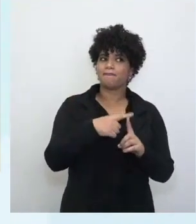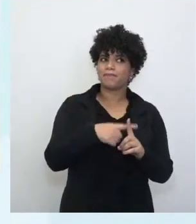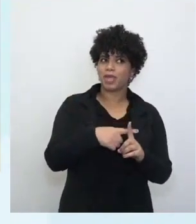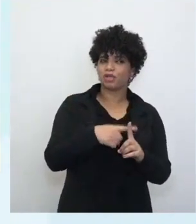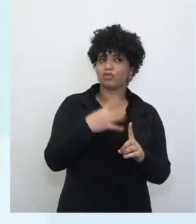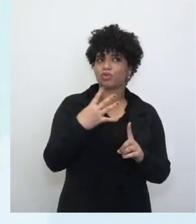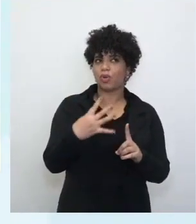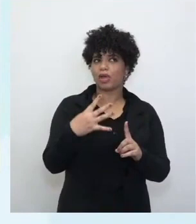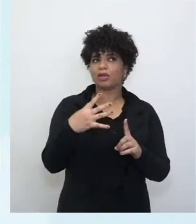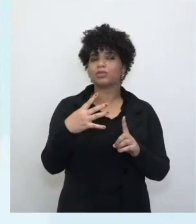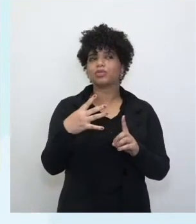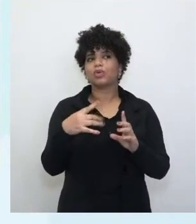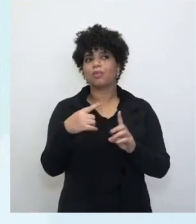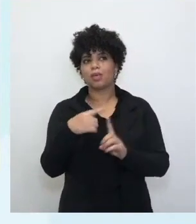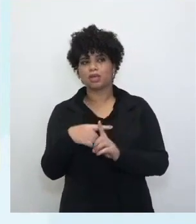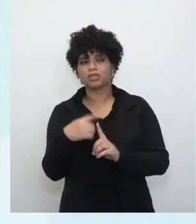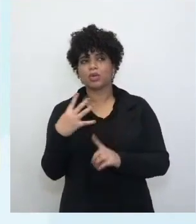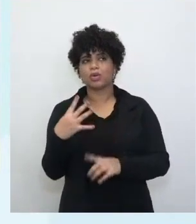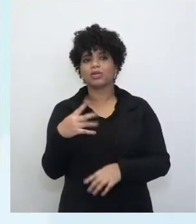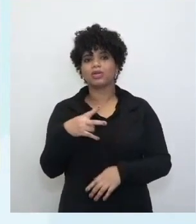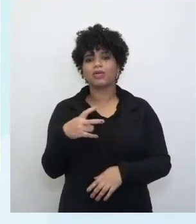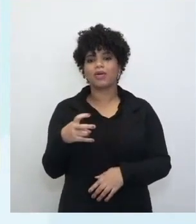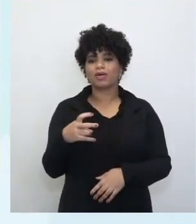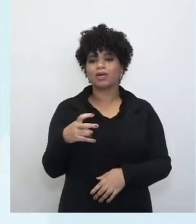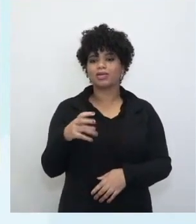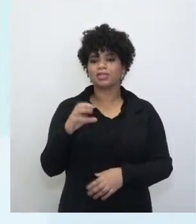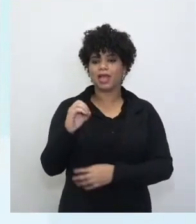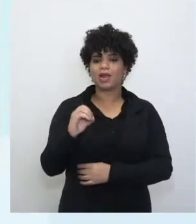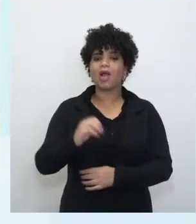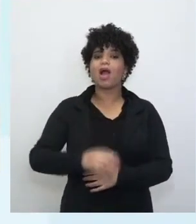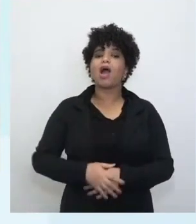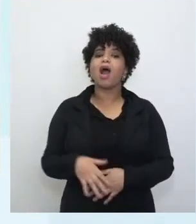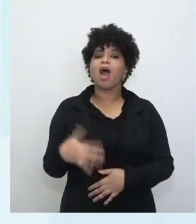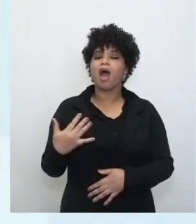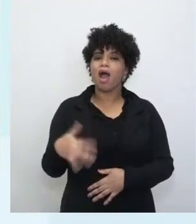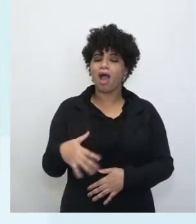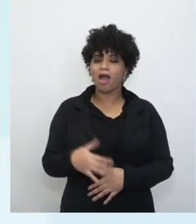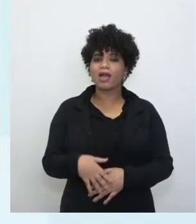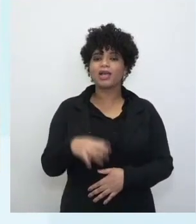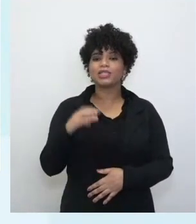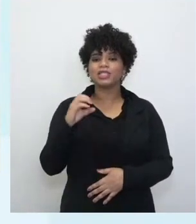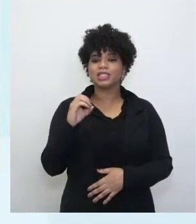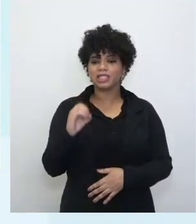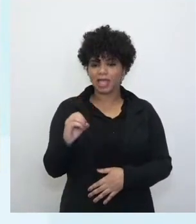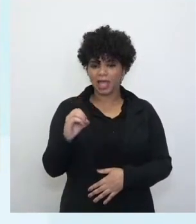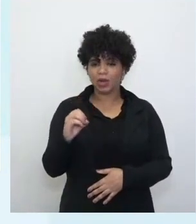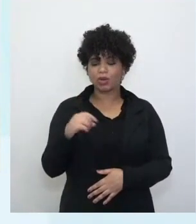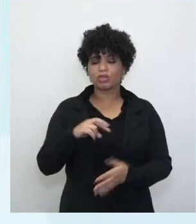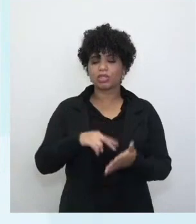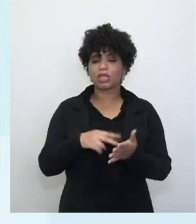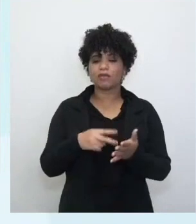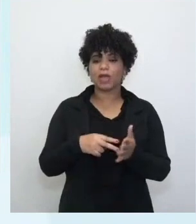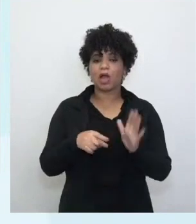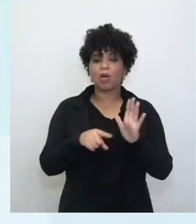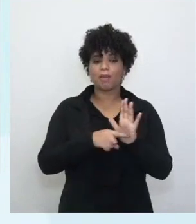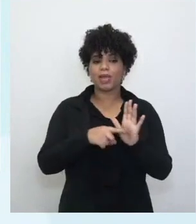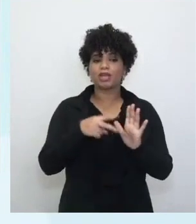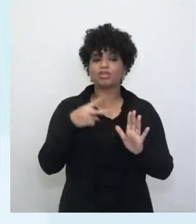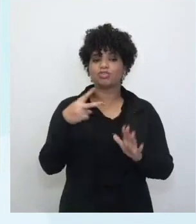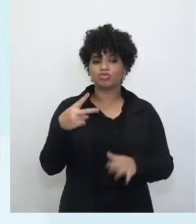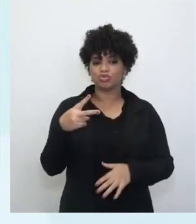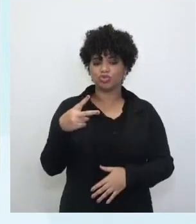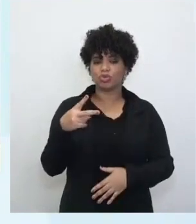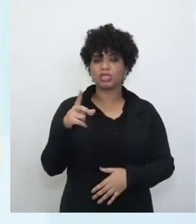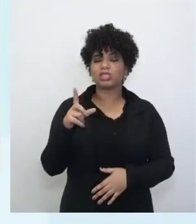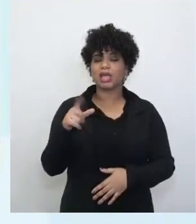com menos 4, 0. Ah, professora, se o resto deu 0, significa que o menos 2, que é o valor do K, é